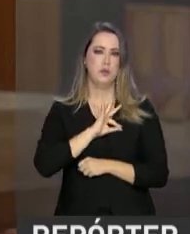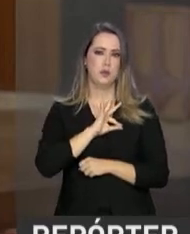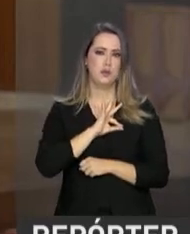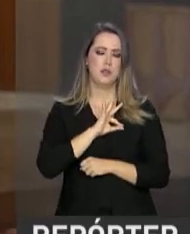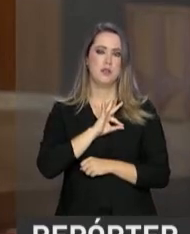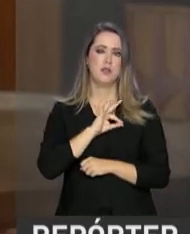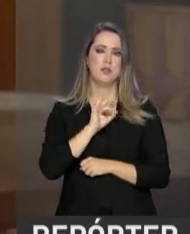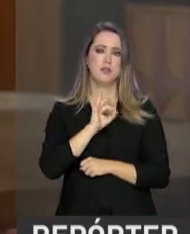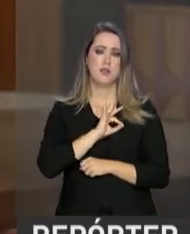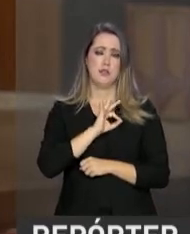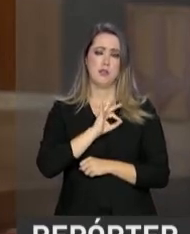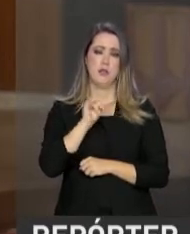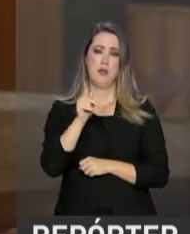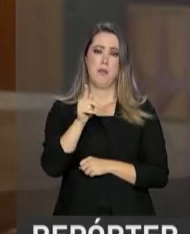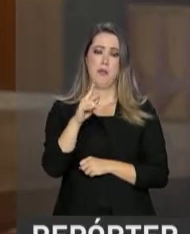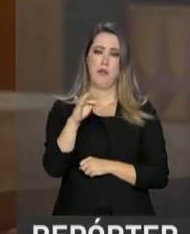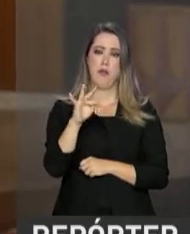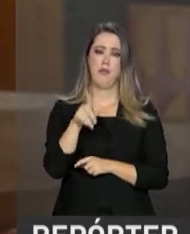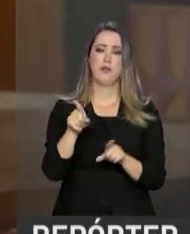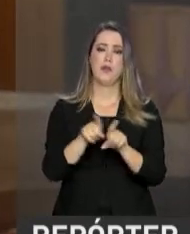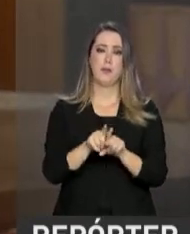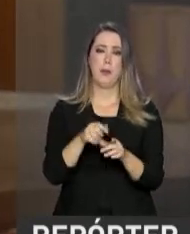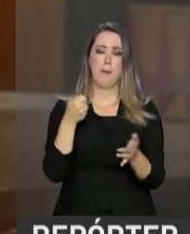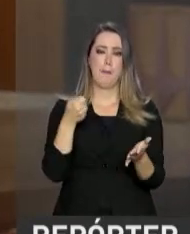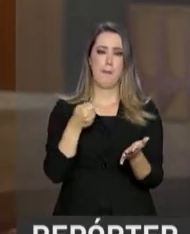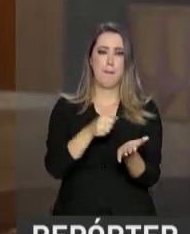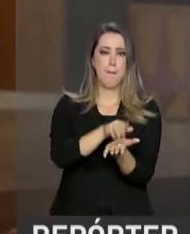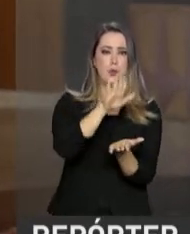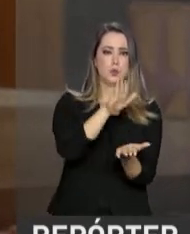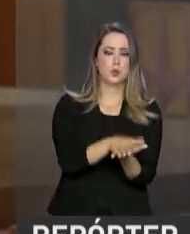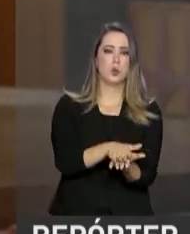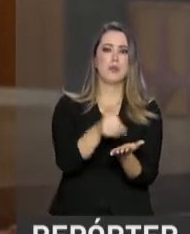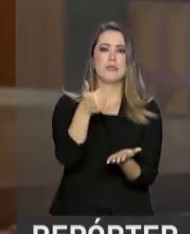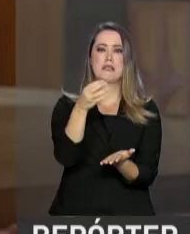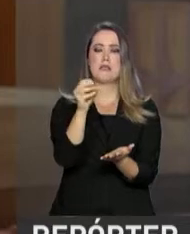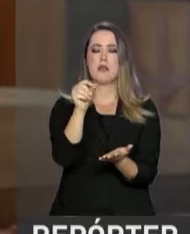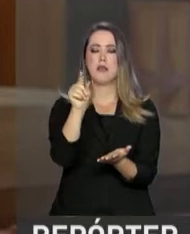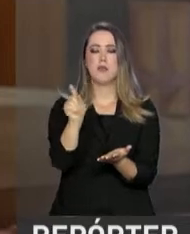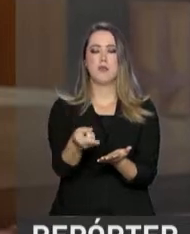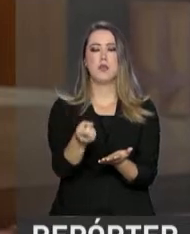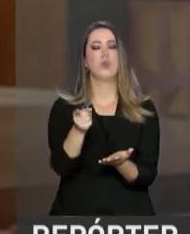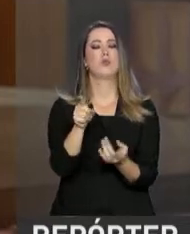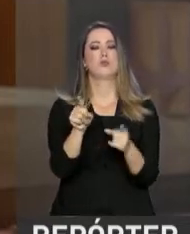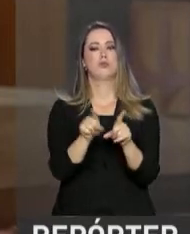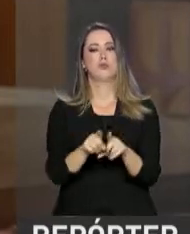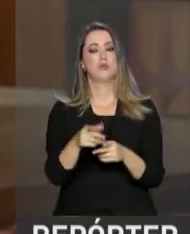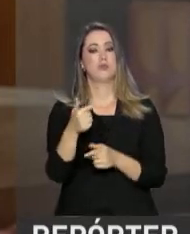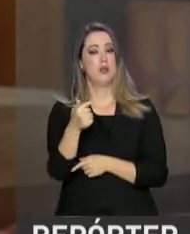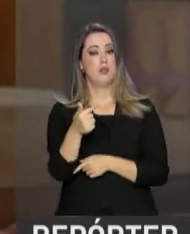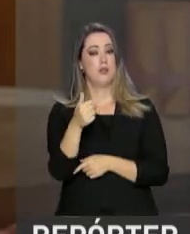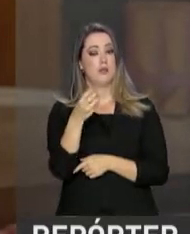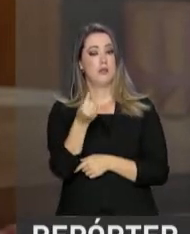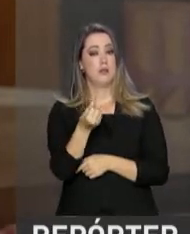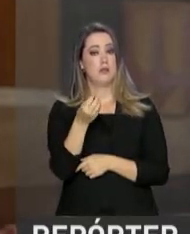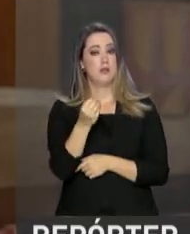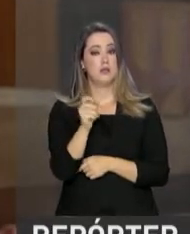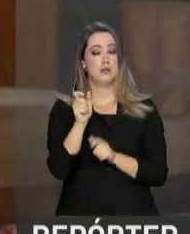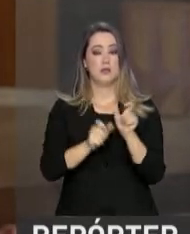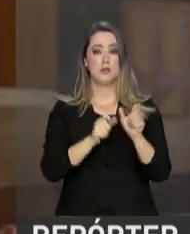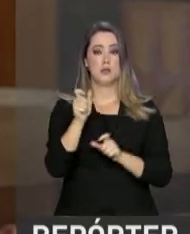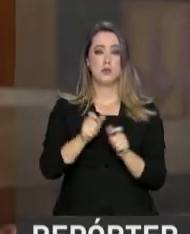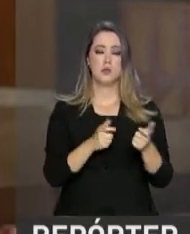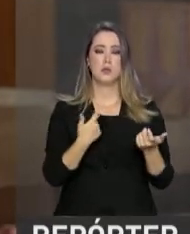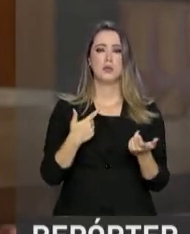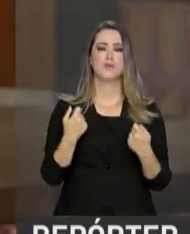aplicou e cerca de 100 mil autuações durante a operação semana santa sendo que 760 condutores